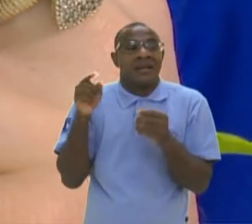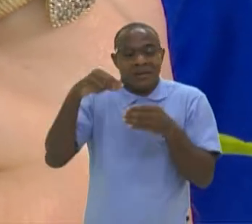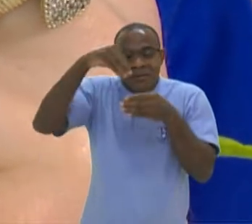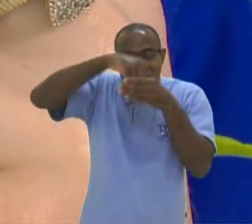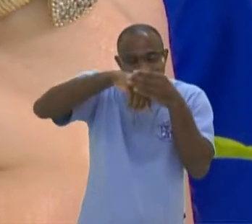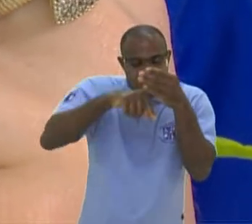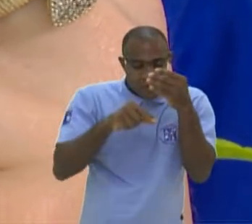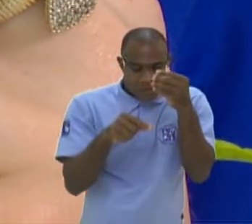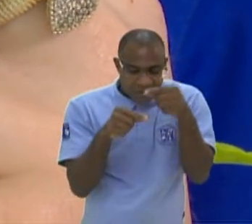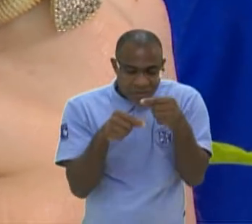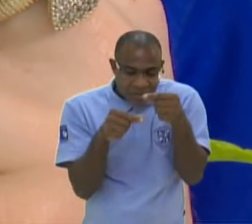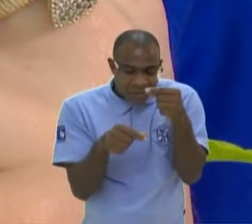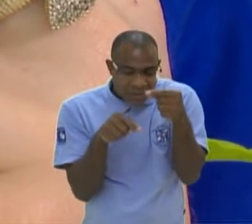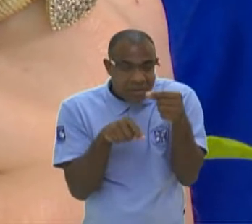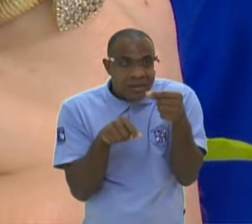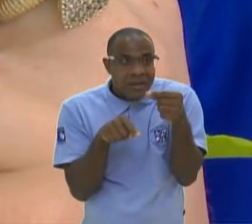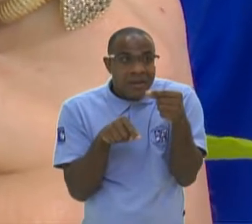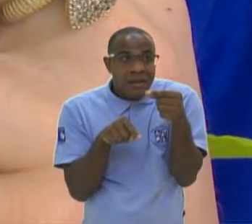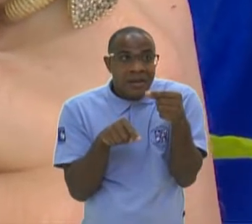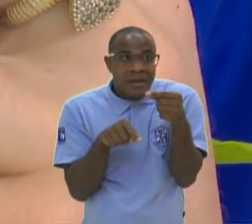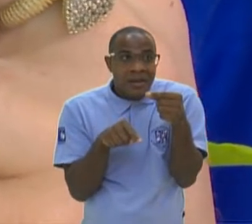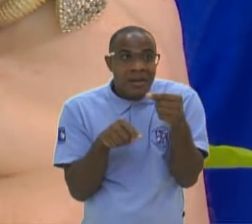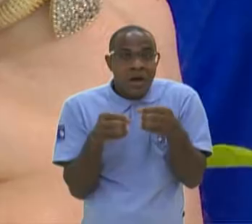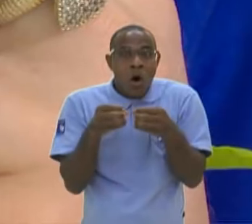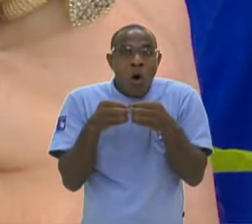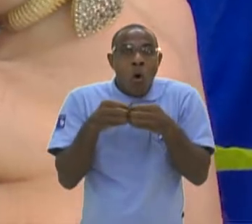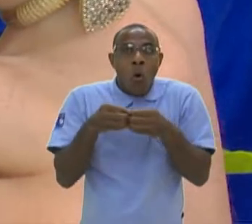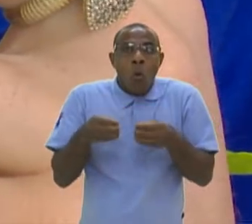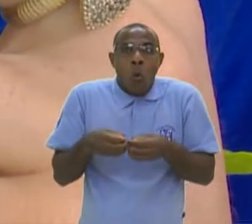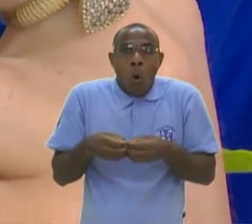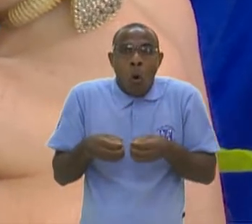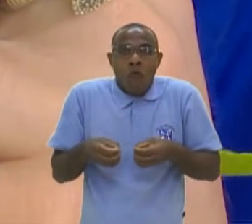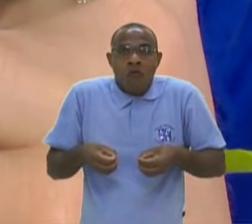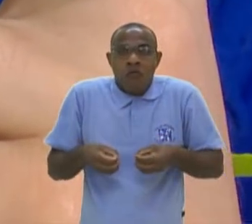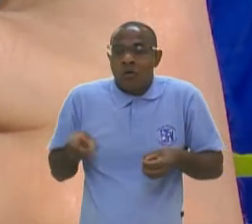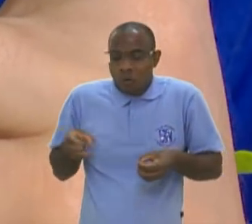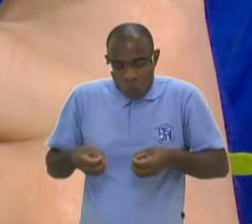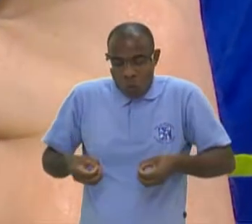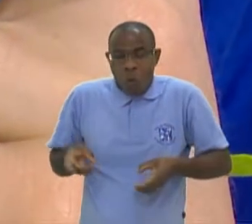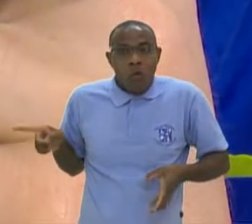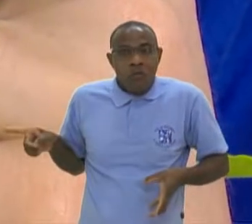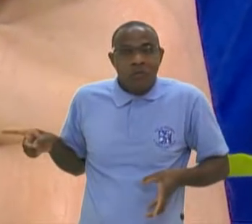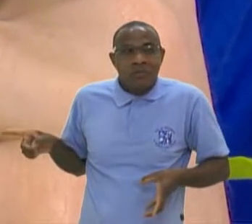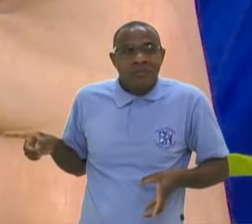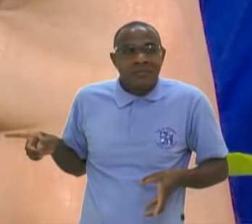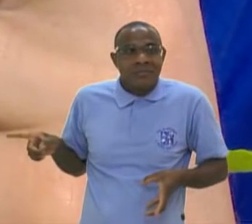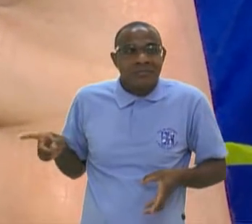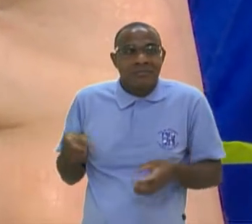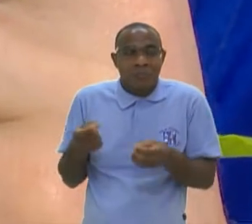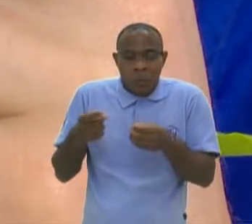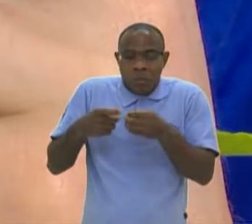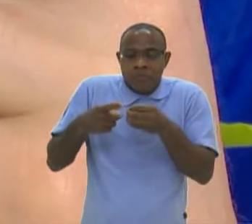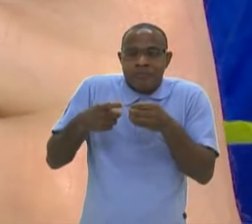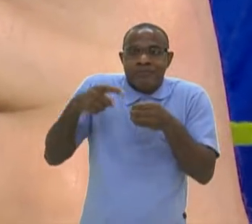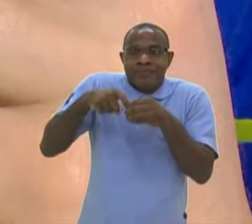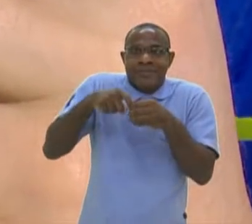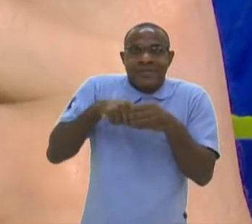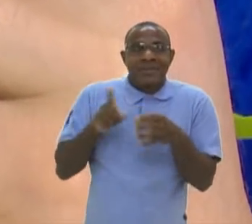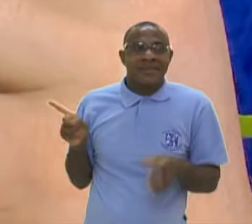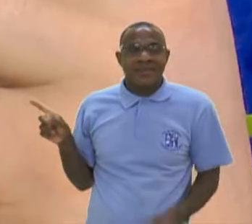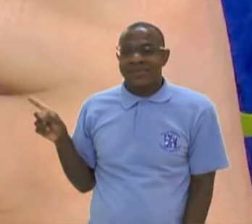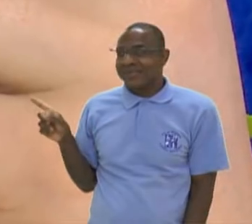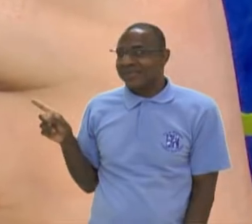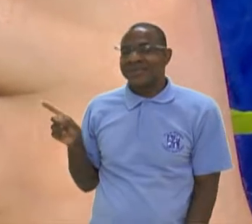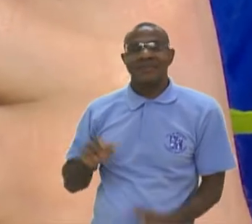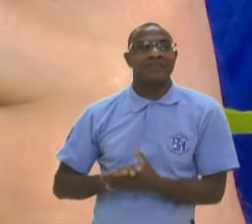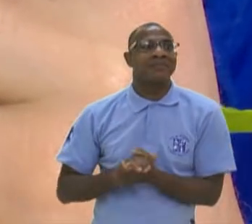lá dentro você consegue entender que tem um óvulo e um ovário. Se na sua casa tiver uma flor, você pode pegar para analisar.